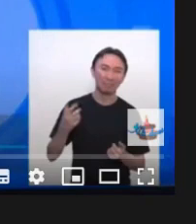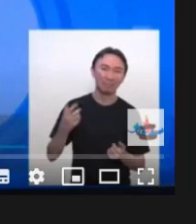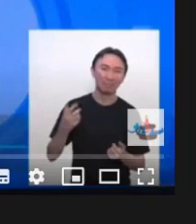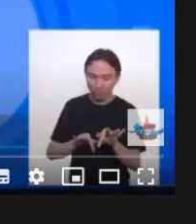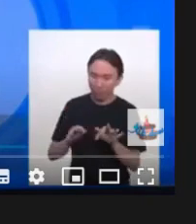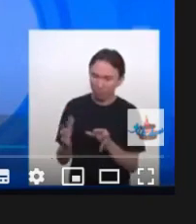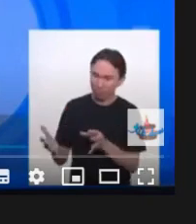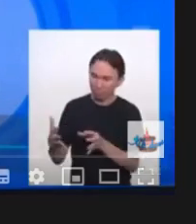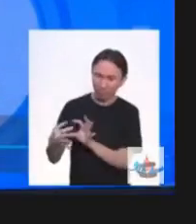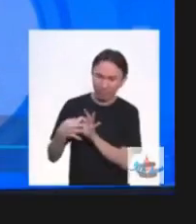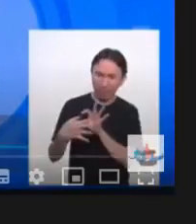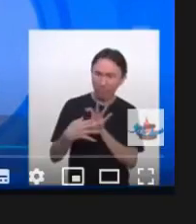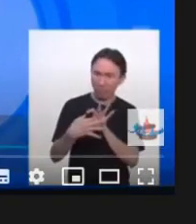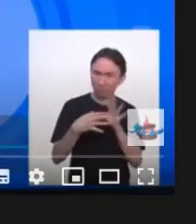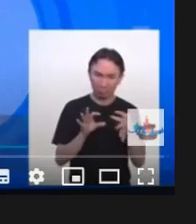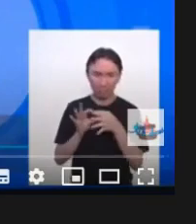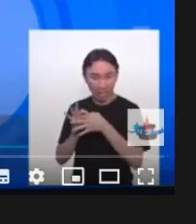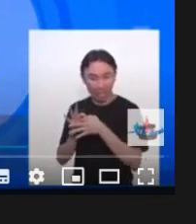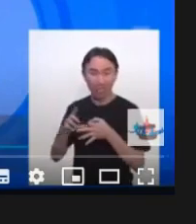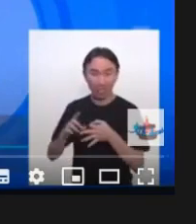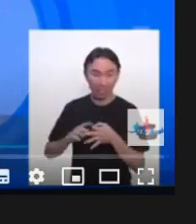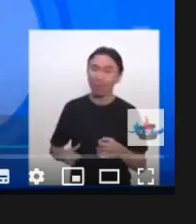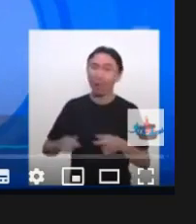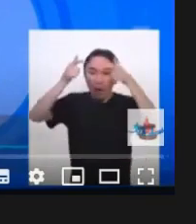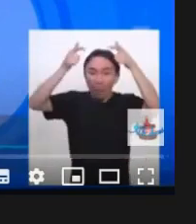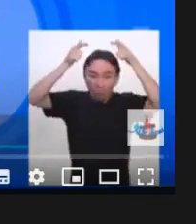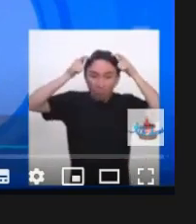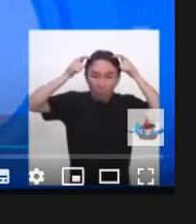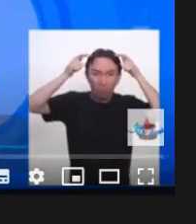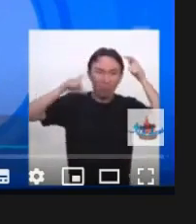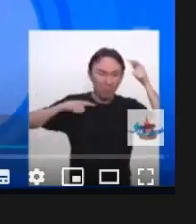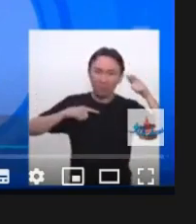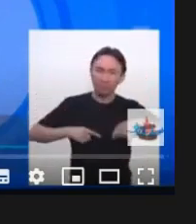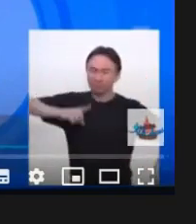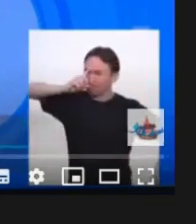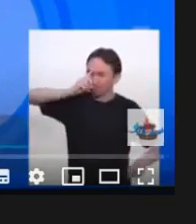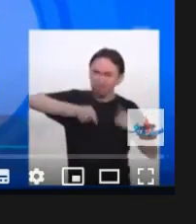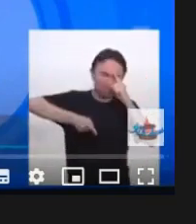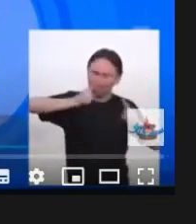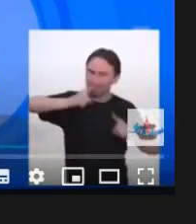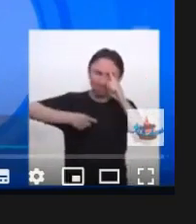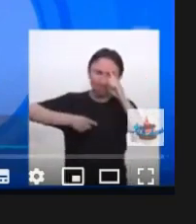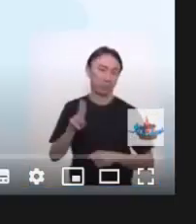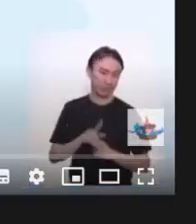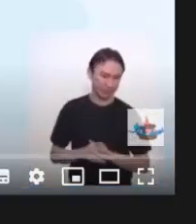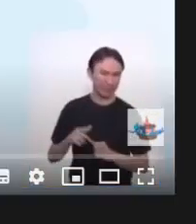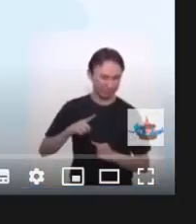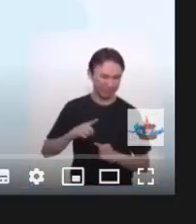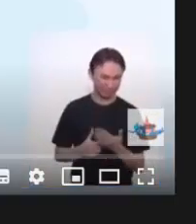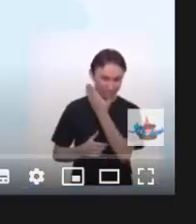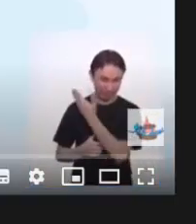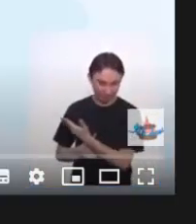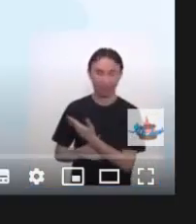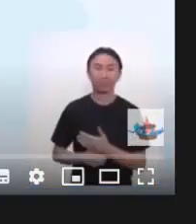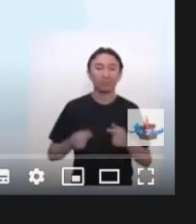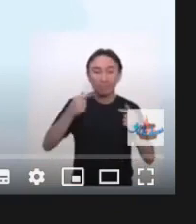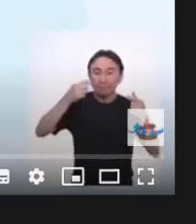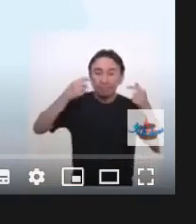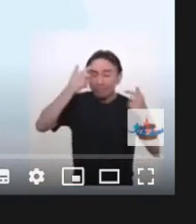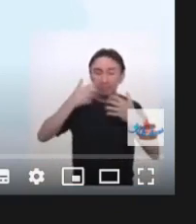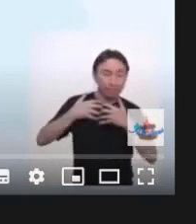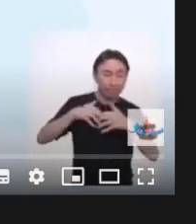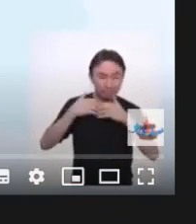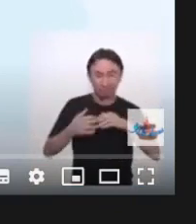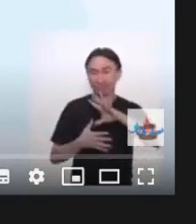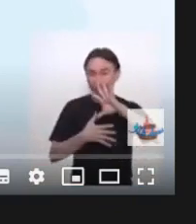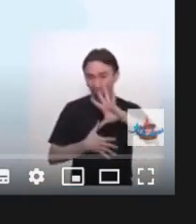aula segue. Eles têm um imperador não, desculpem, eles têm um rei absolutista. O que significa esse rei? A gente vai falar sobre essas práticas, certo? Então